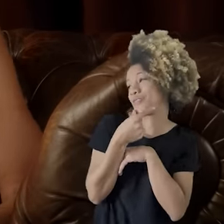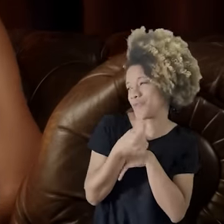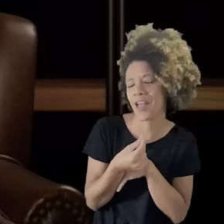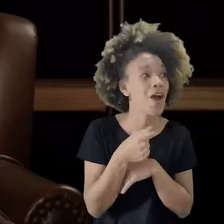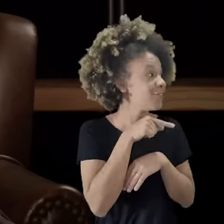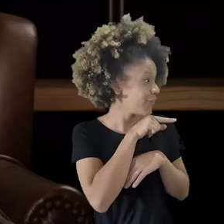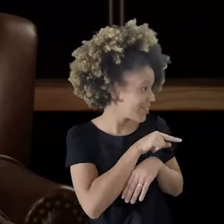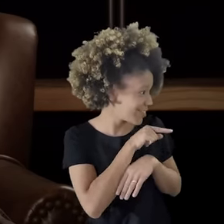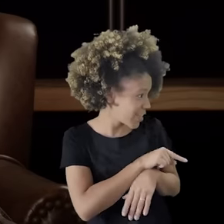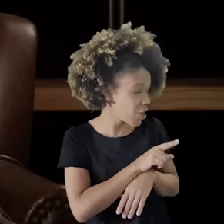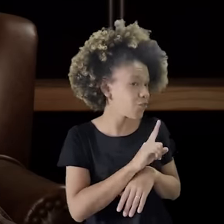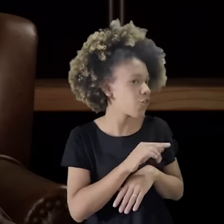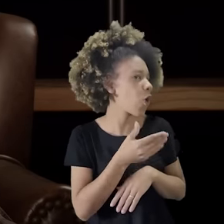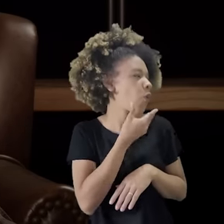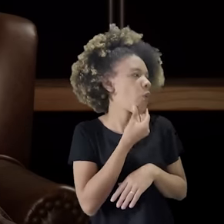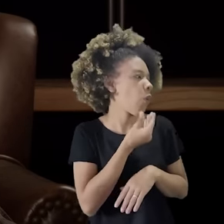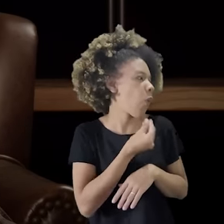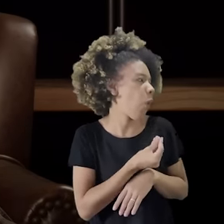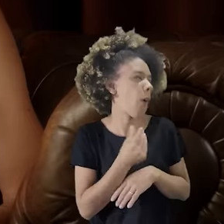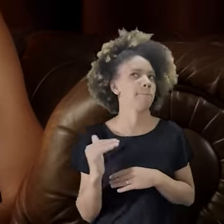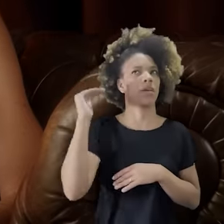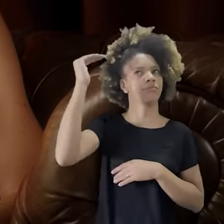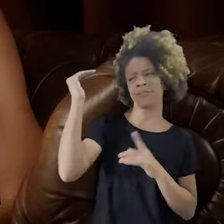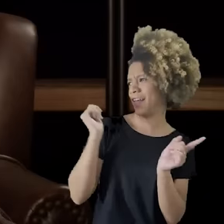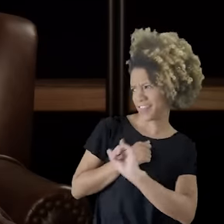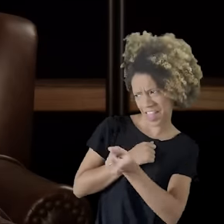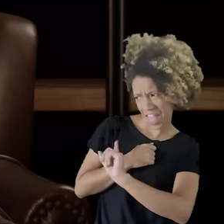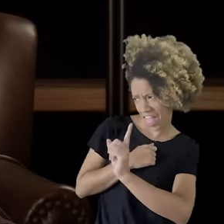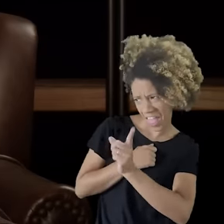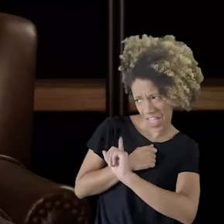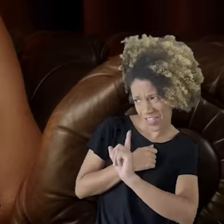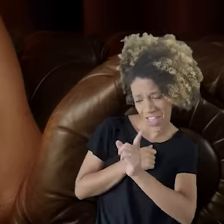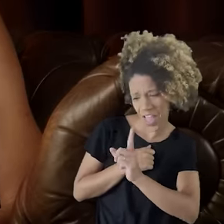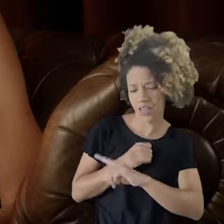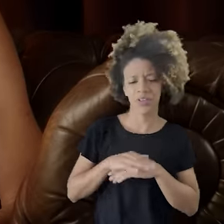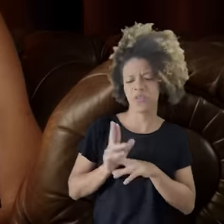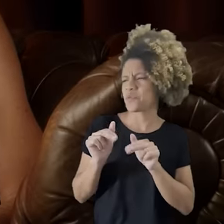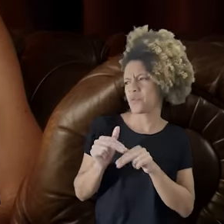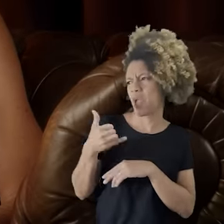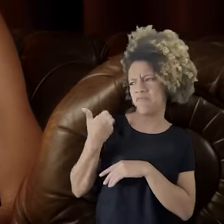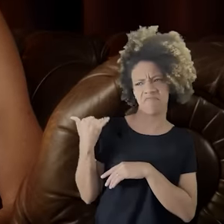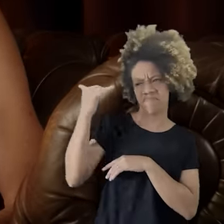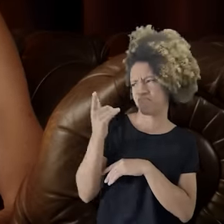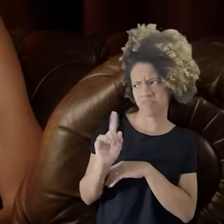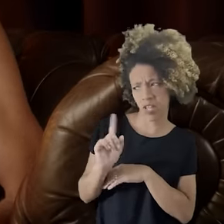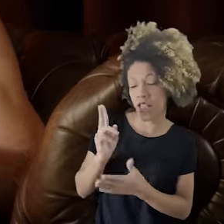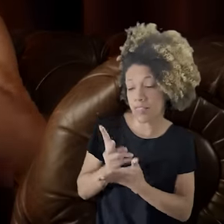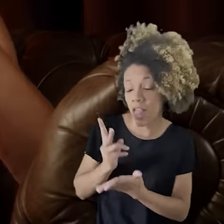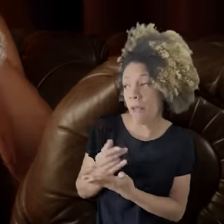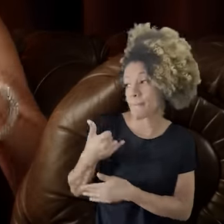Ah você que não foi um cara mais velho que te chamou foi um menino ali da turma nunca teve pessoas mais velha nunca